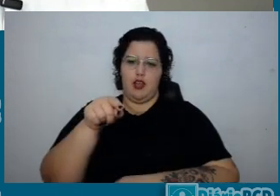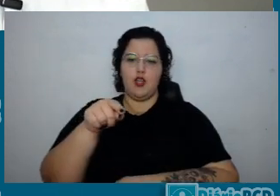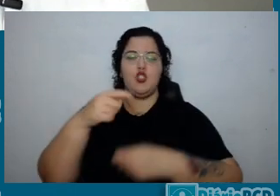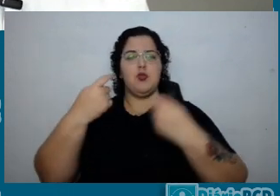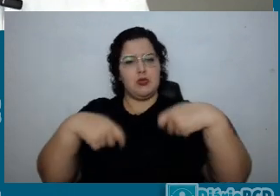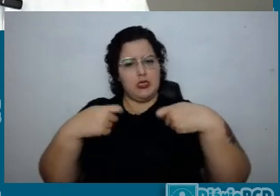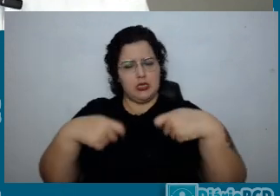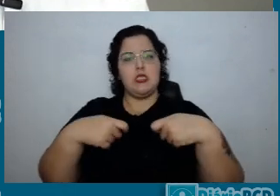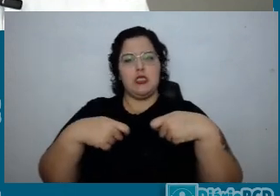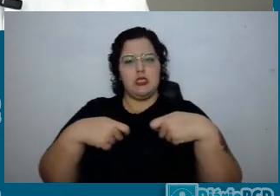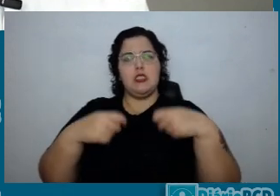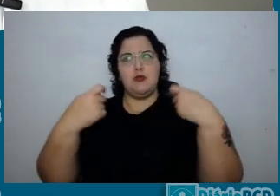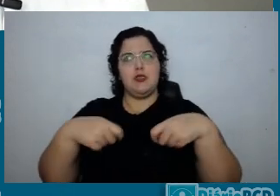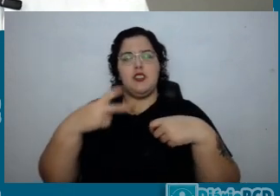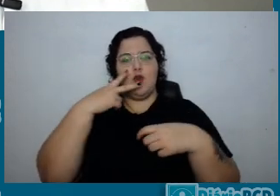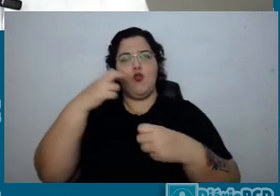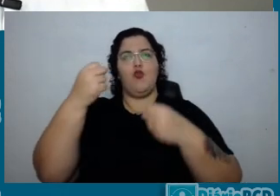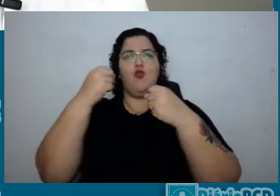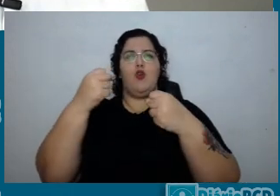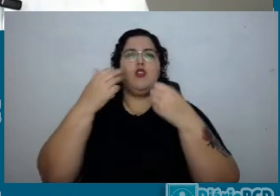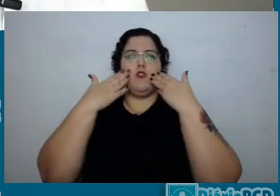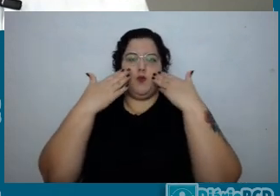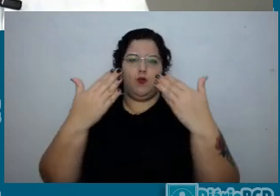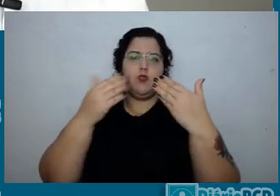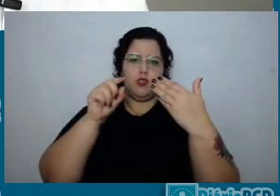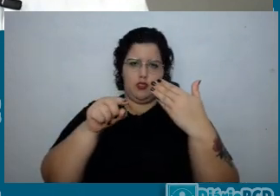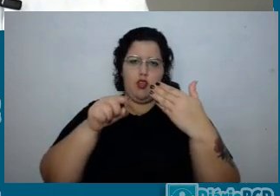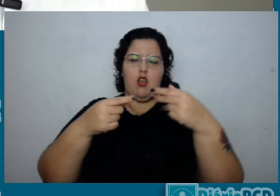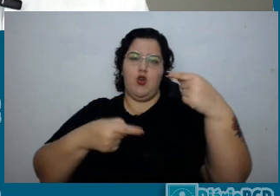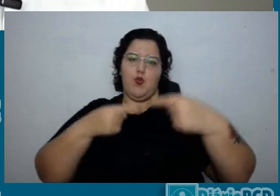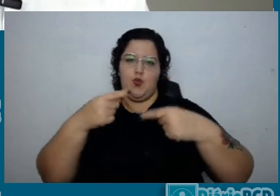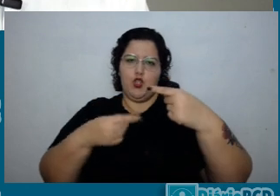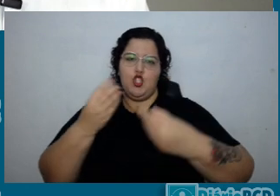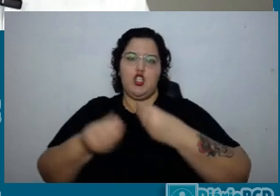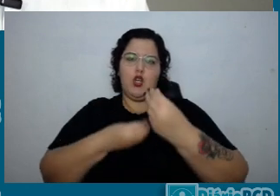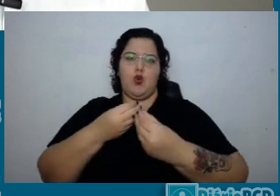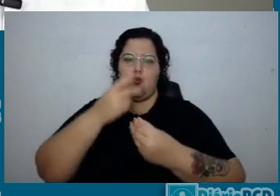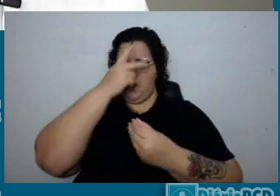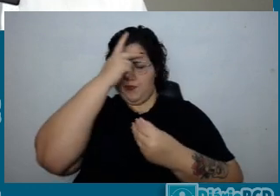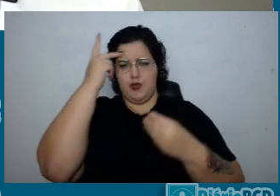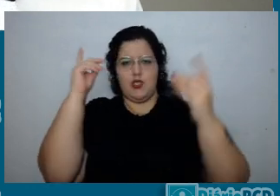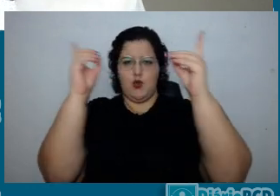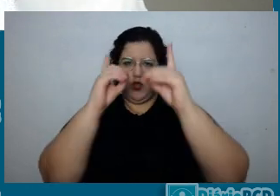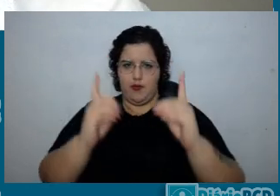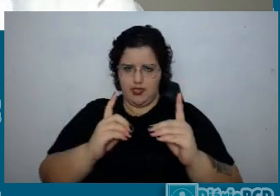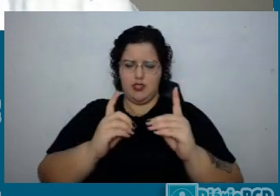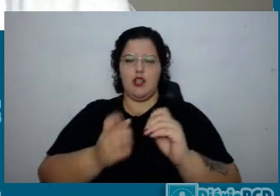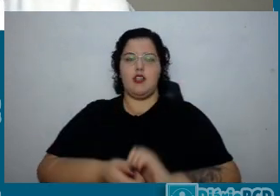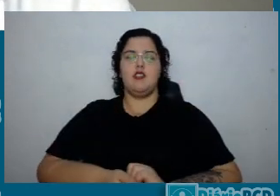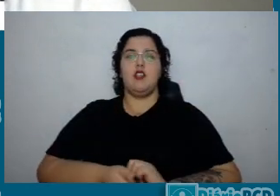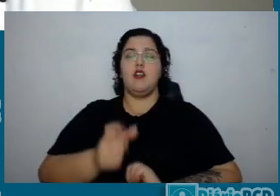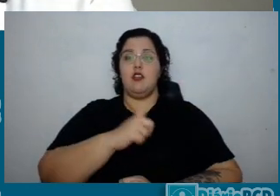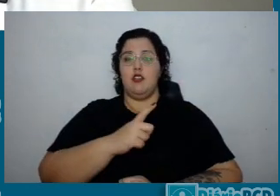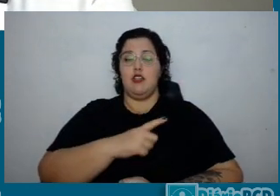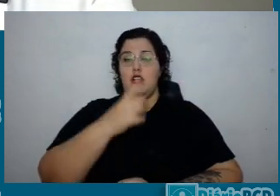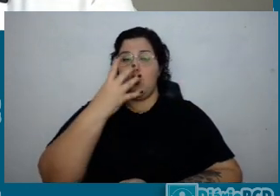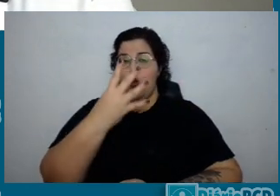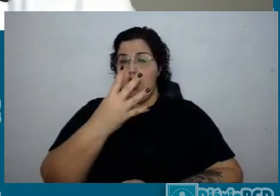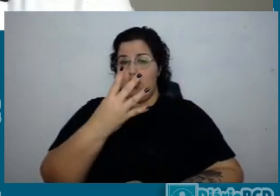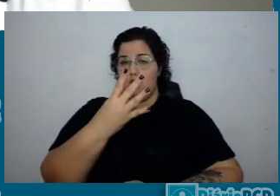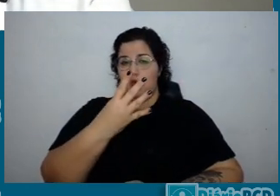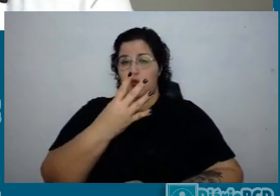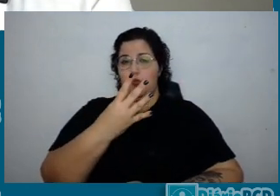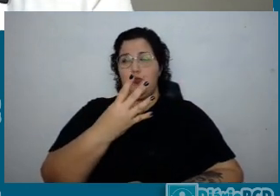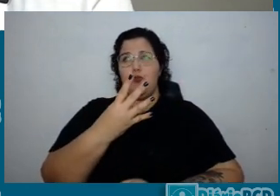do Estado. É preciso a gente fortalecer institucionalmente a política dos direitos da pessoa com deficiência. São 4 estados até